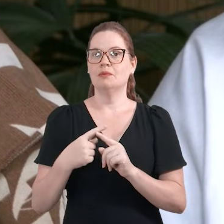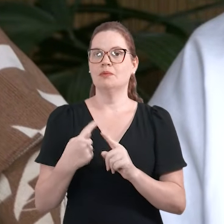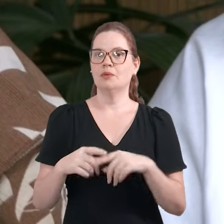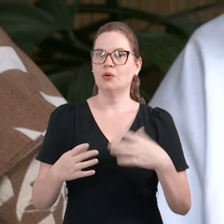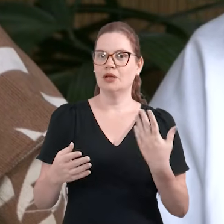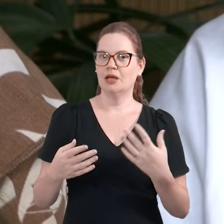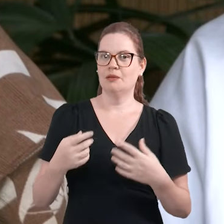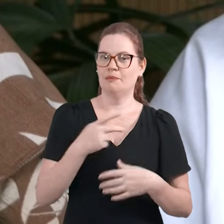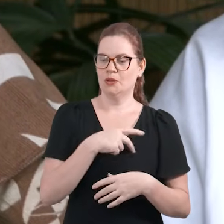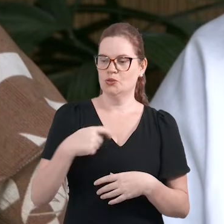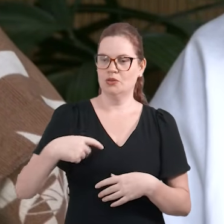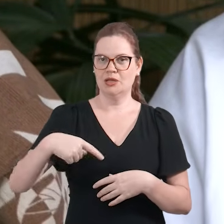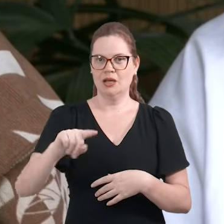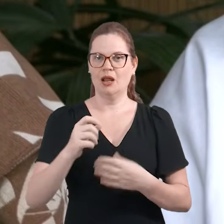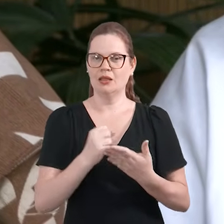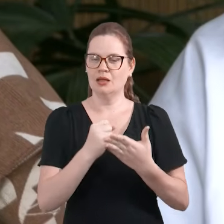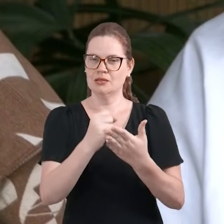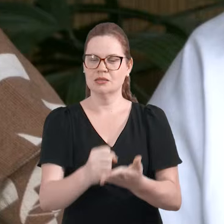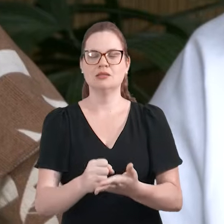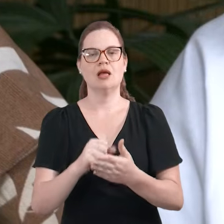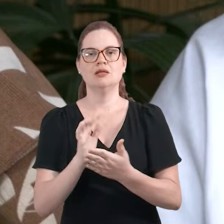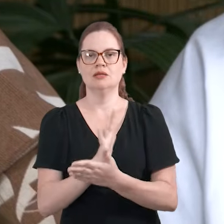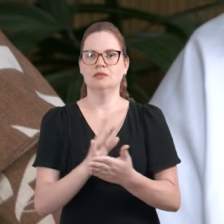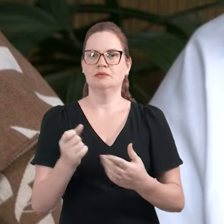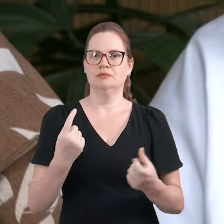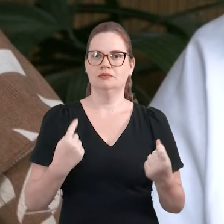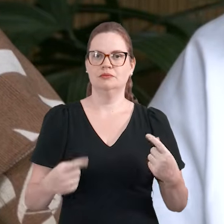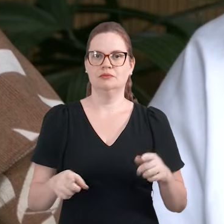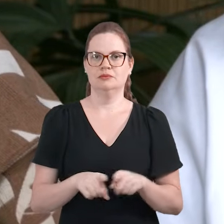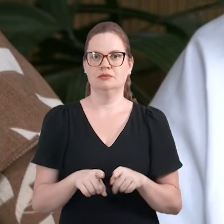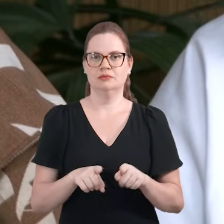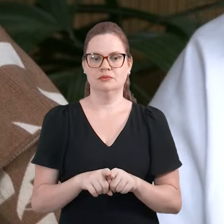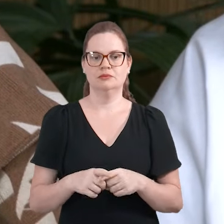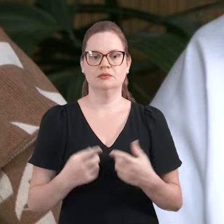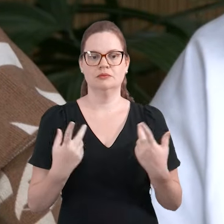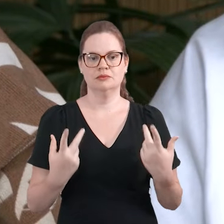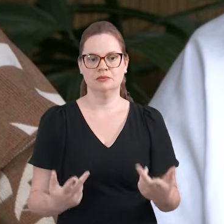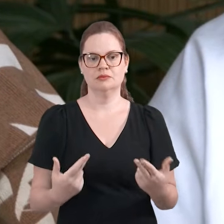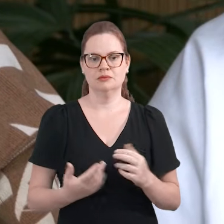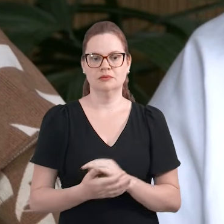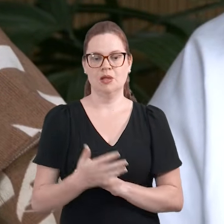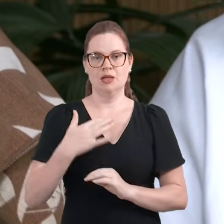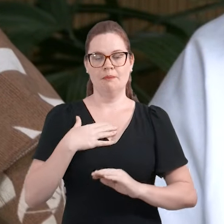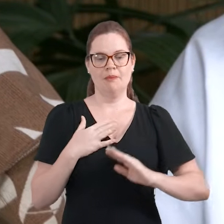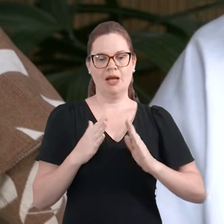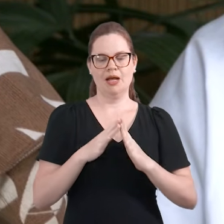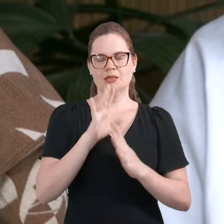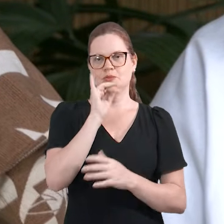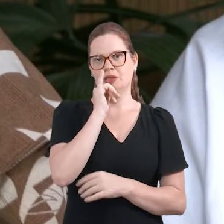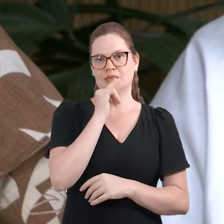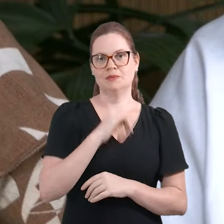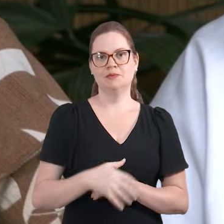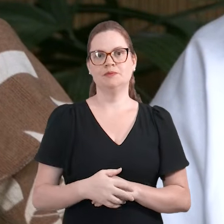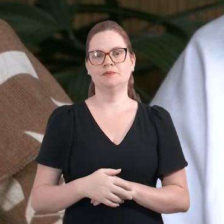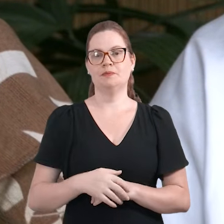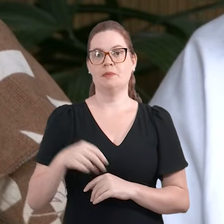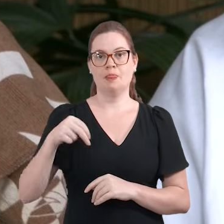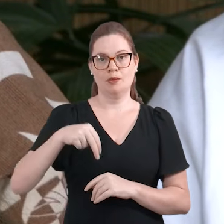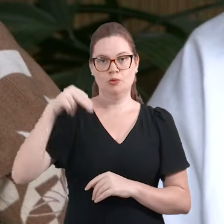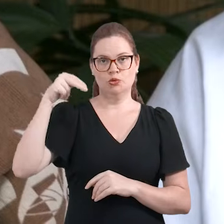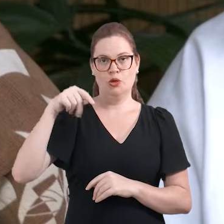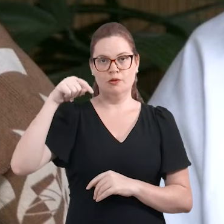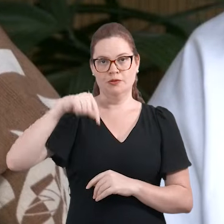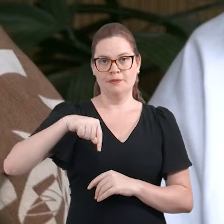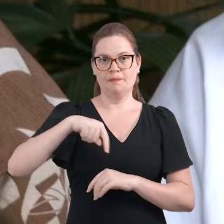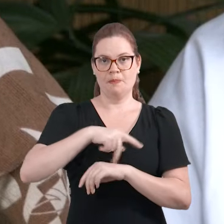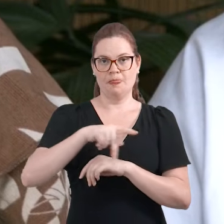pastores iam lá dar assistência de vez em quando, assim como uma rotina. Aí na minha casa, por exemplo, no norte do país, a